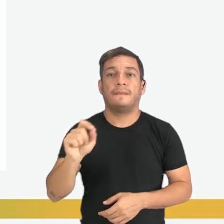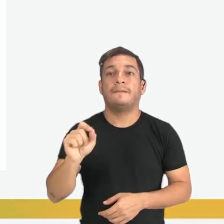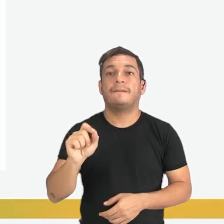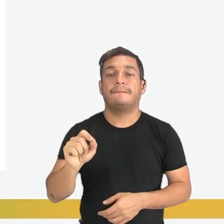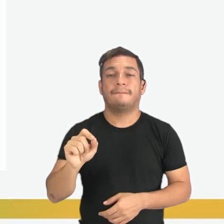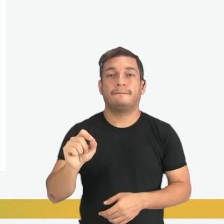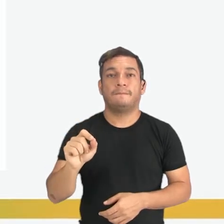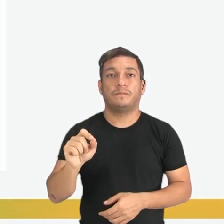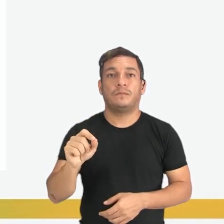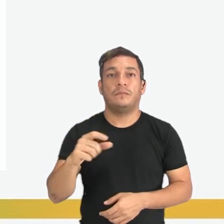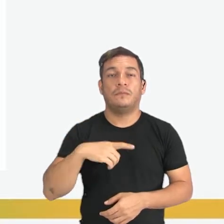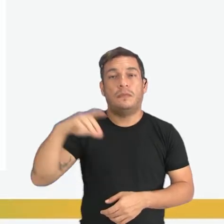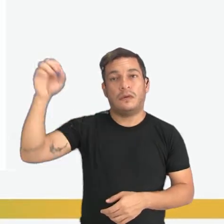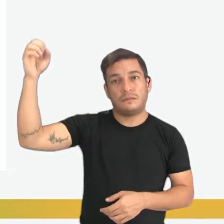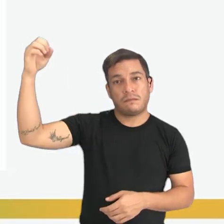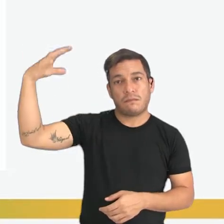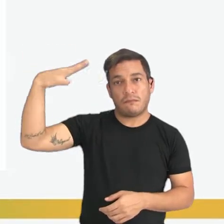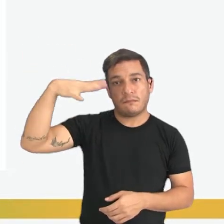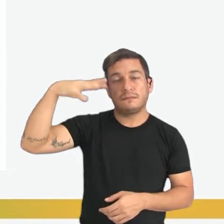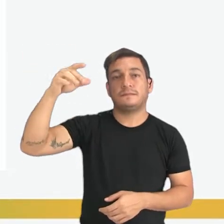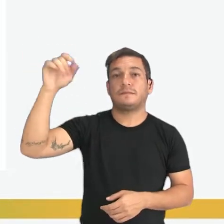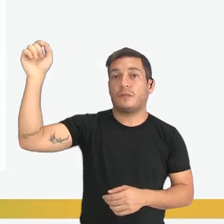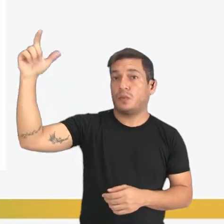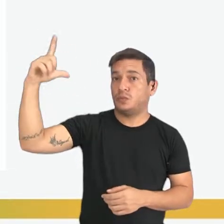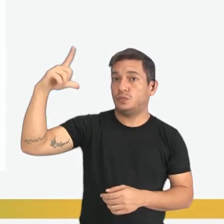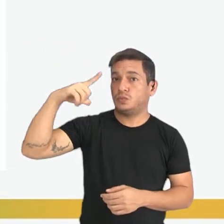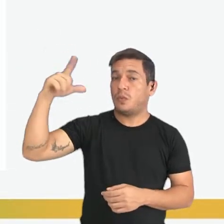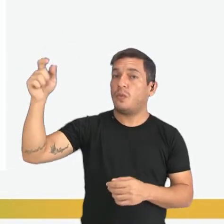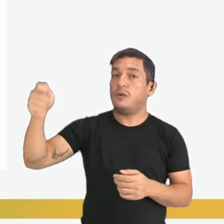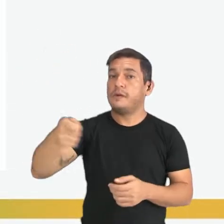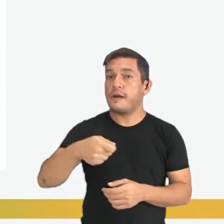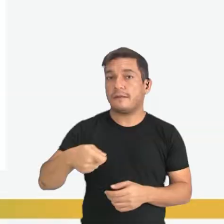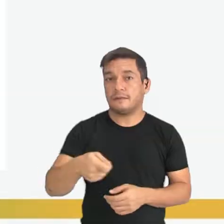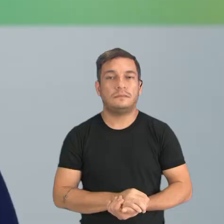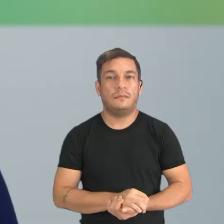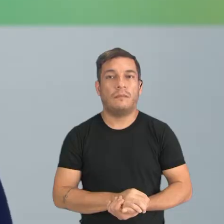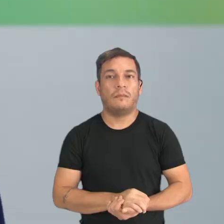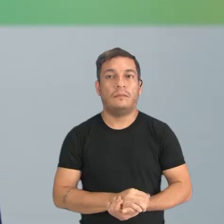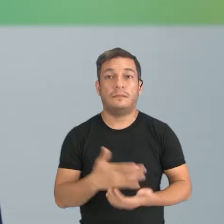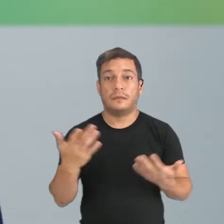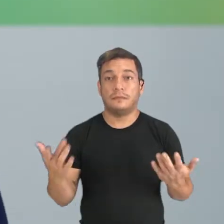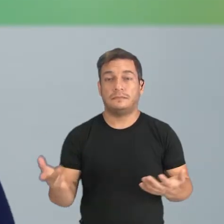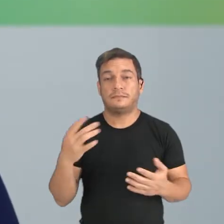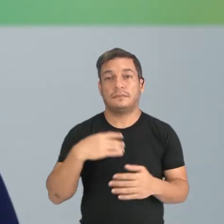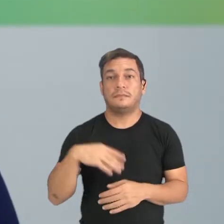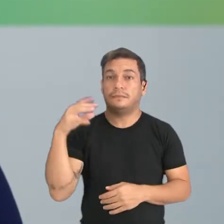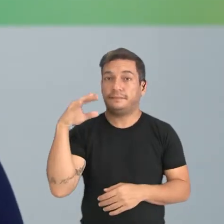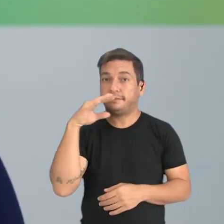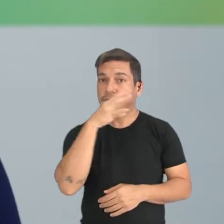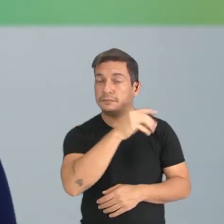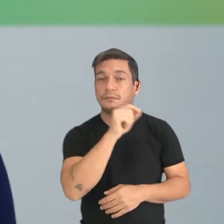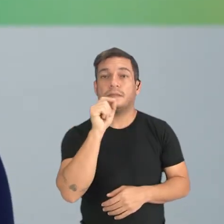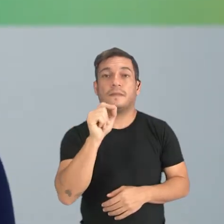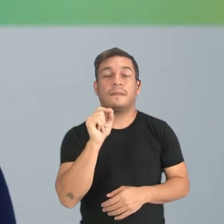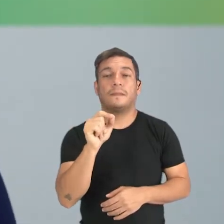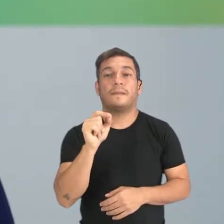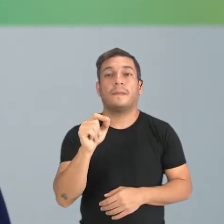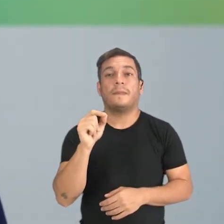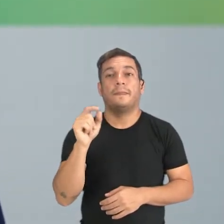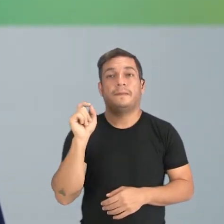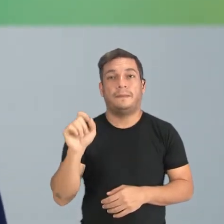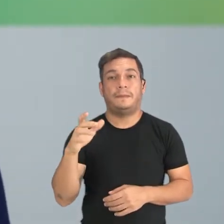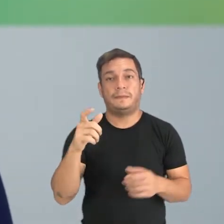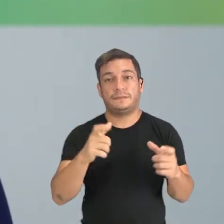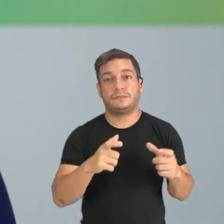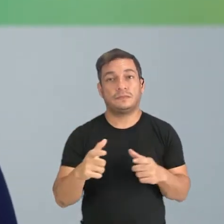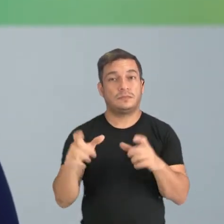toda essa luz que o Sol está emitindo, fornecendo. E esse aquecimento se dá em